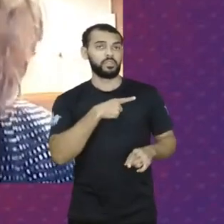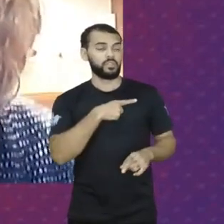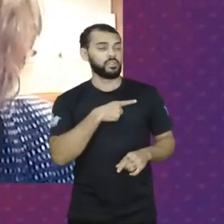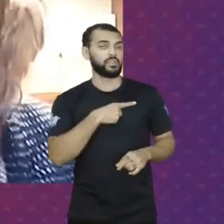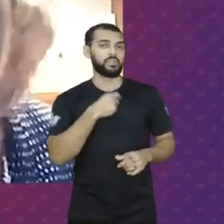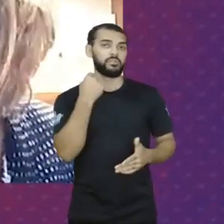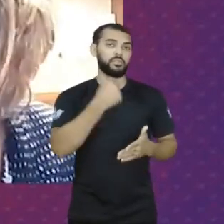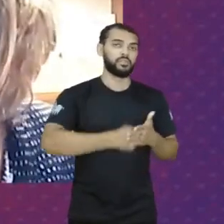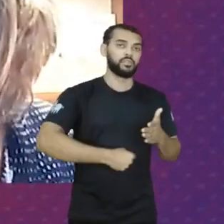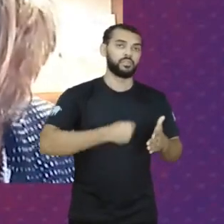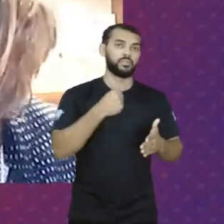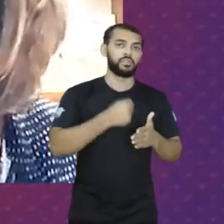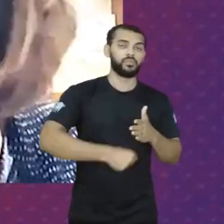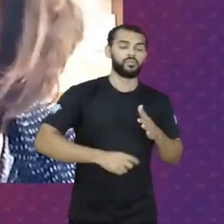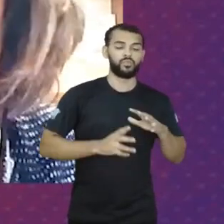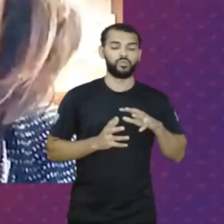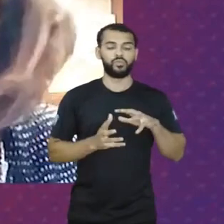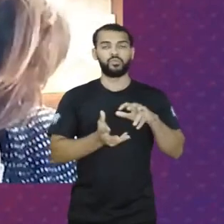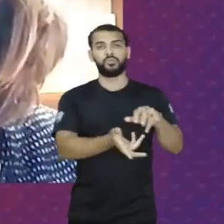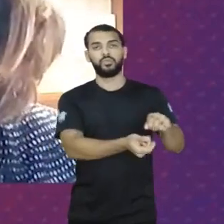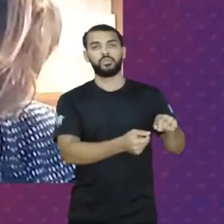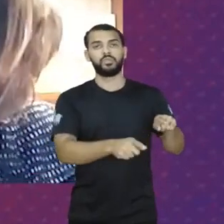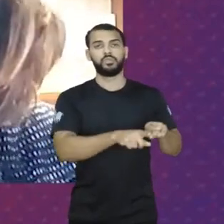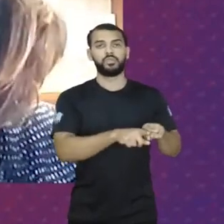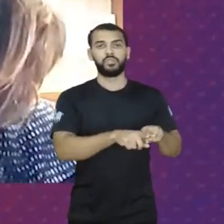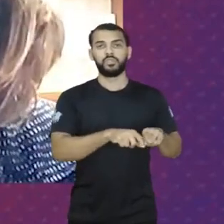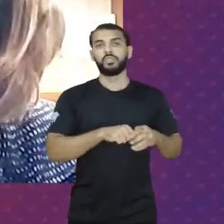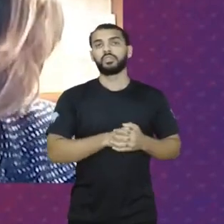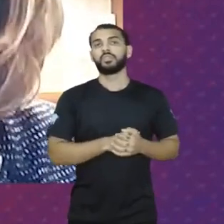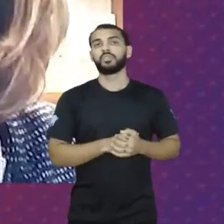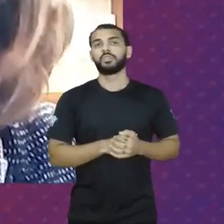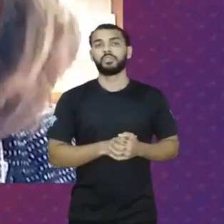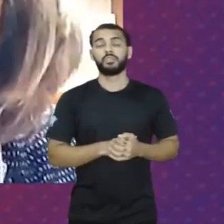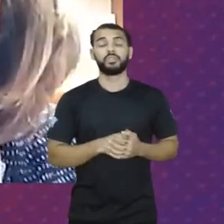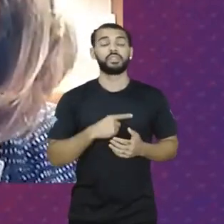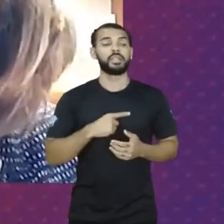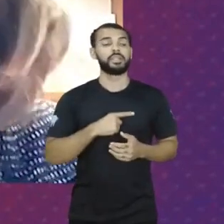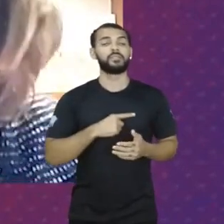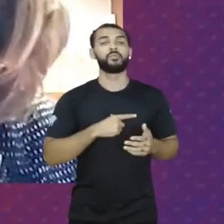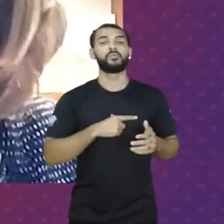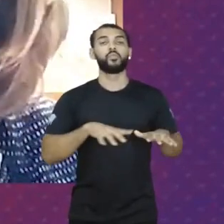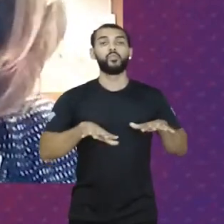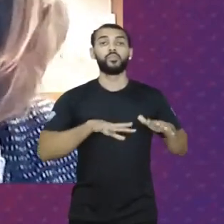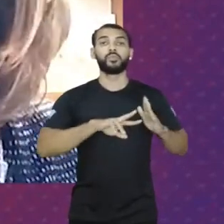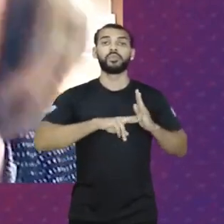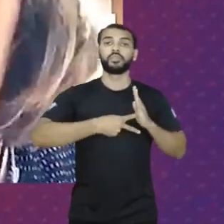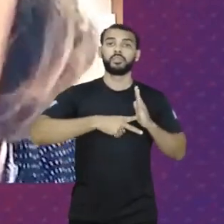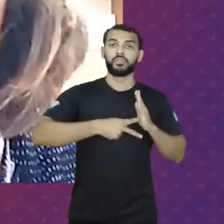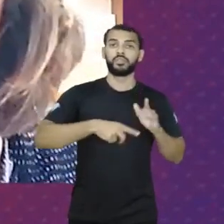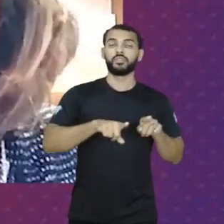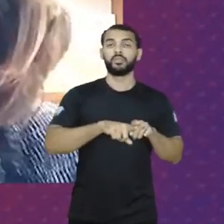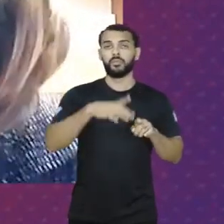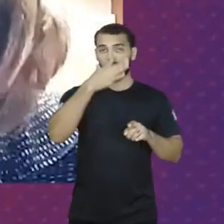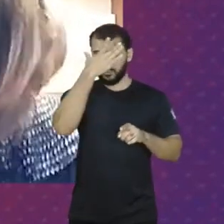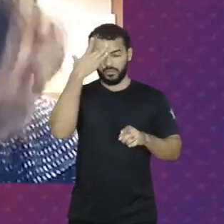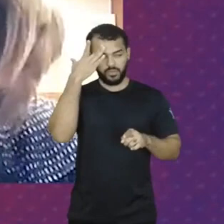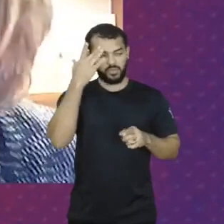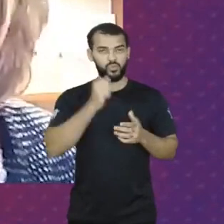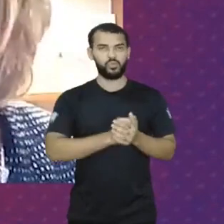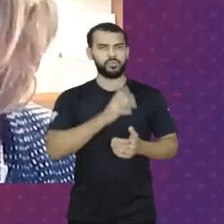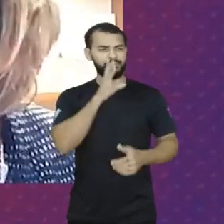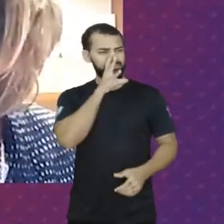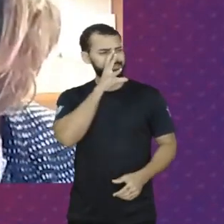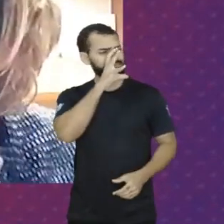luta do movimento sindical. É do movimento sindical dos que resistiram aos porões da ditadura em nome